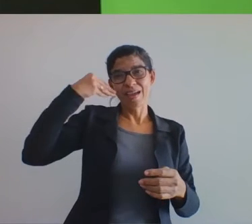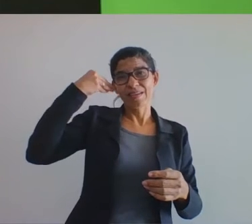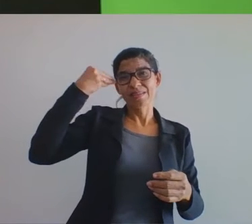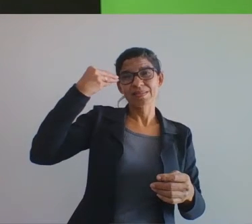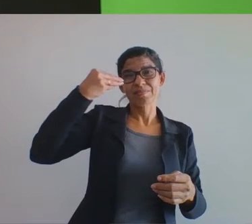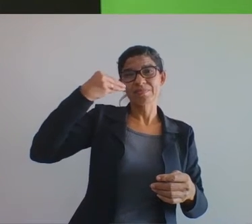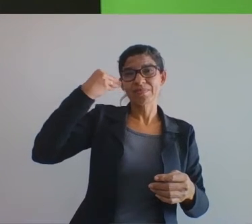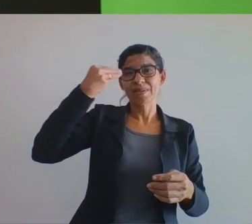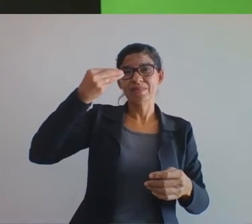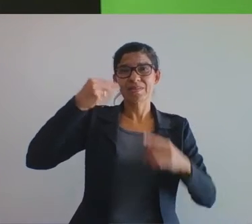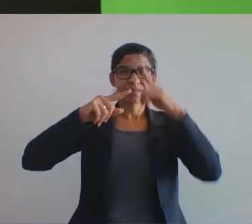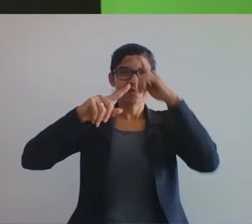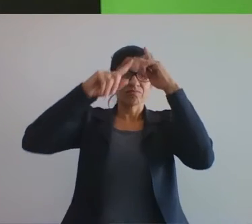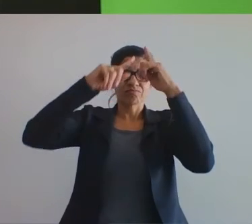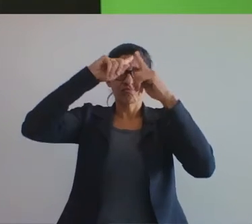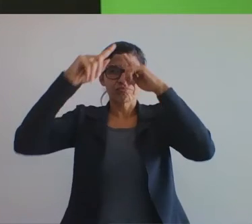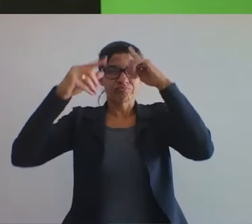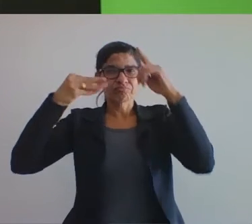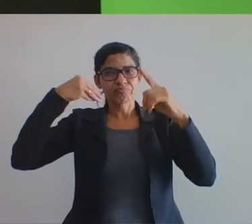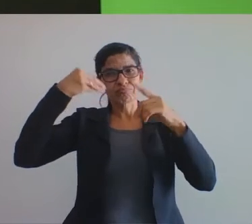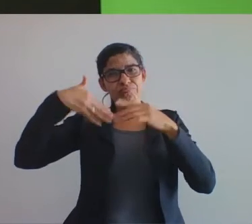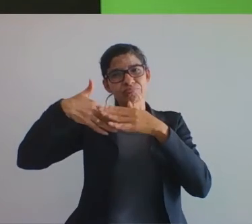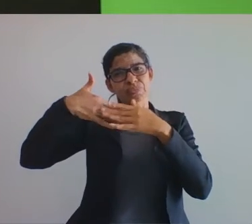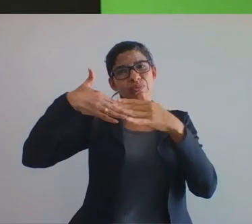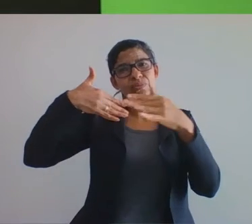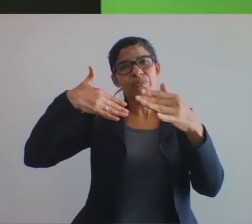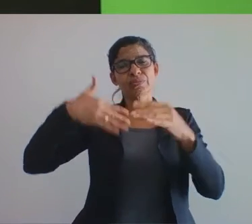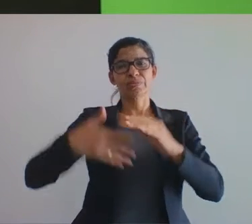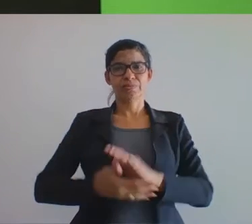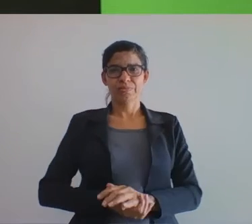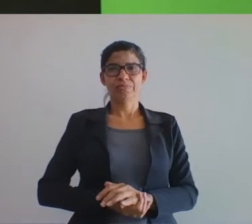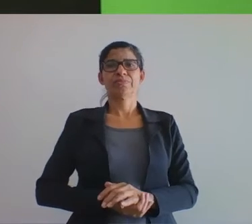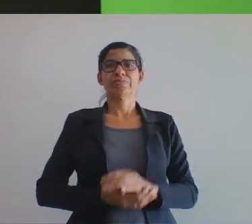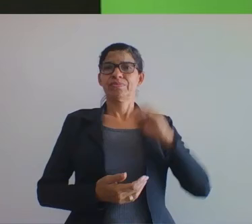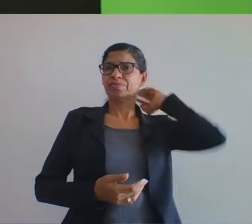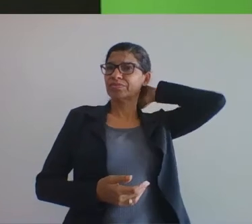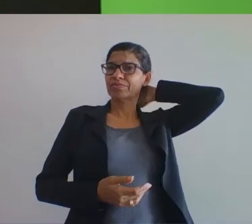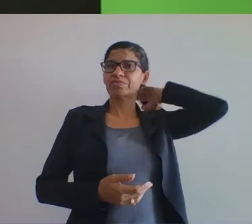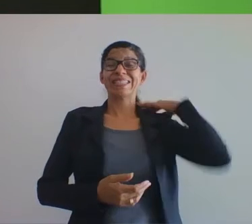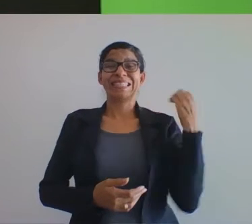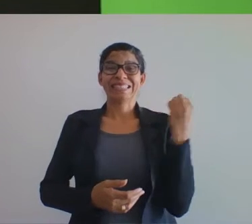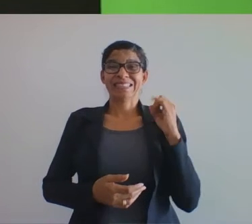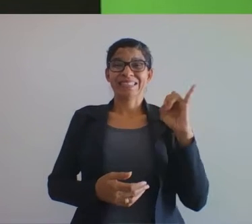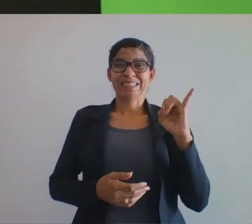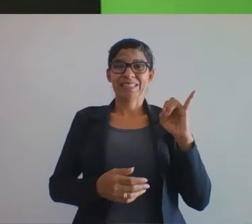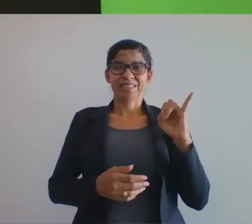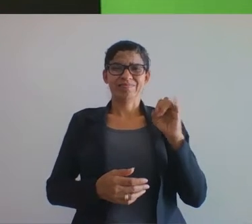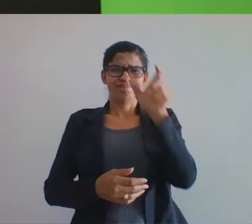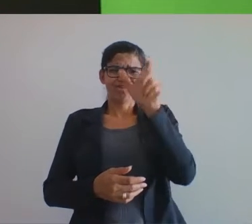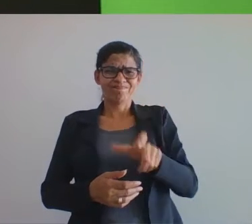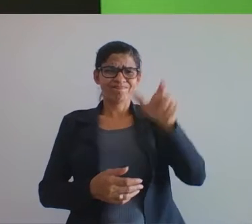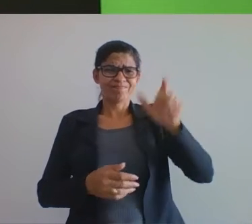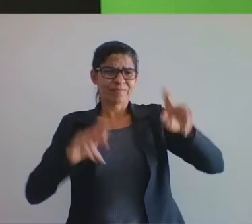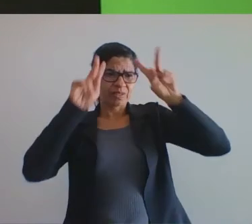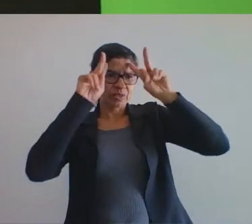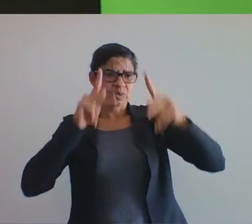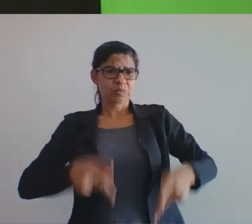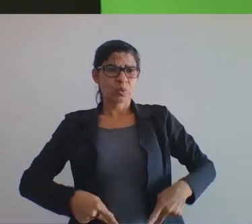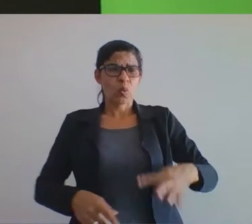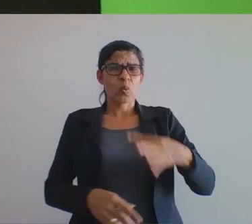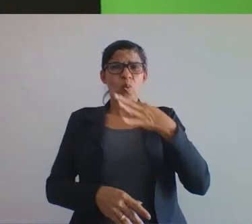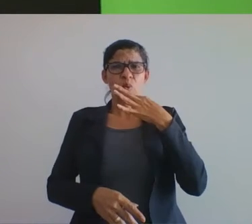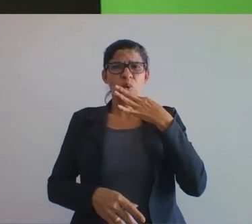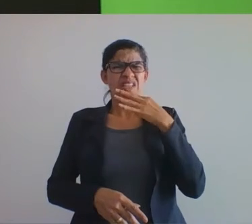todo conhecimento. Berkeley lidou com a questão de que, se tudo o que um ser humano conhece é apenas